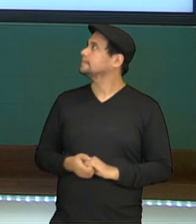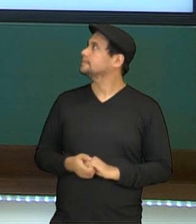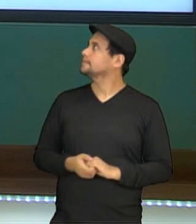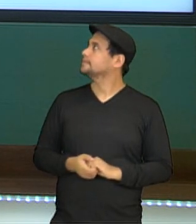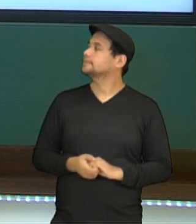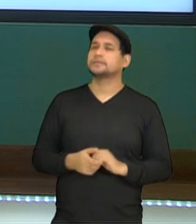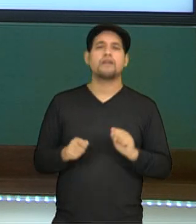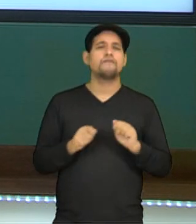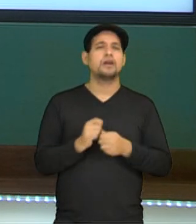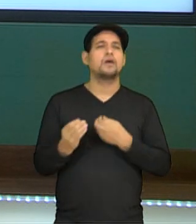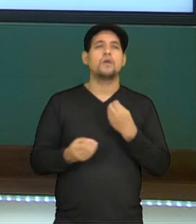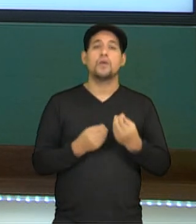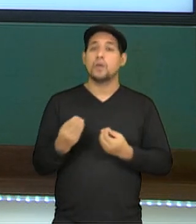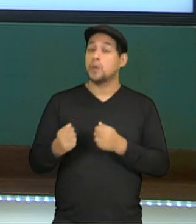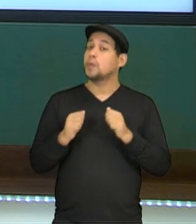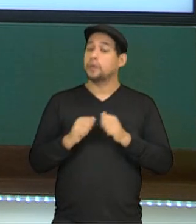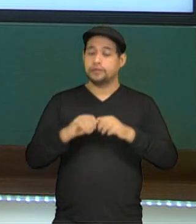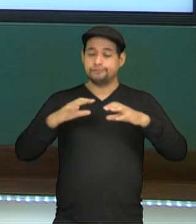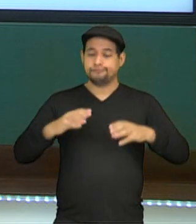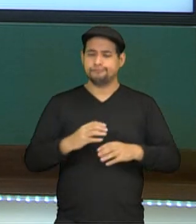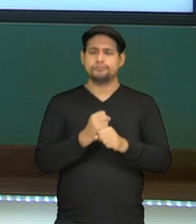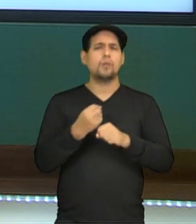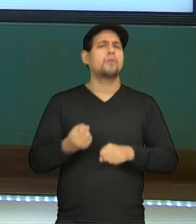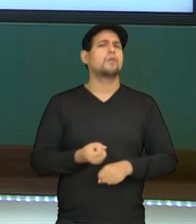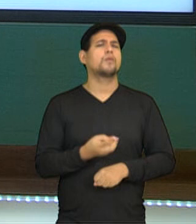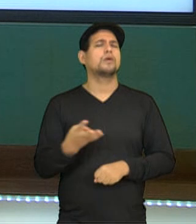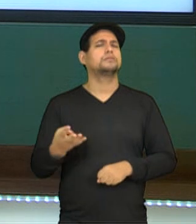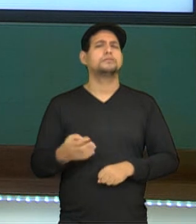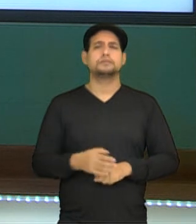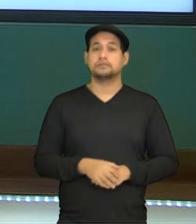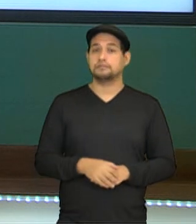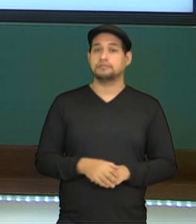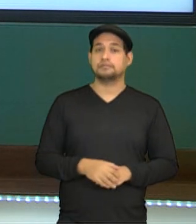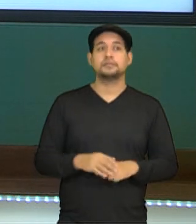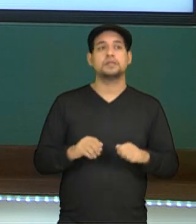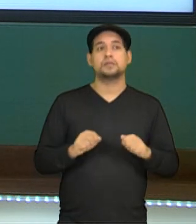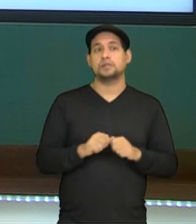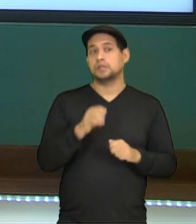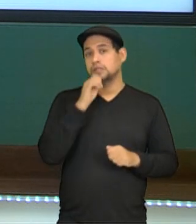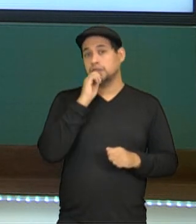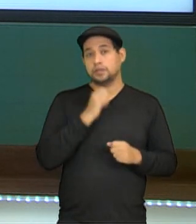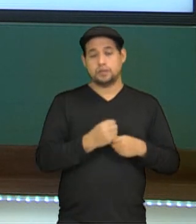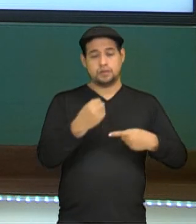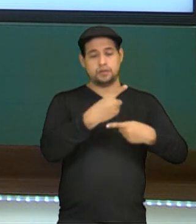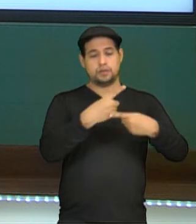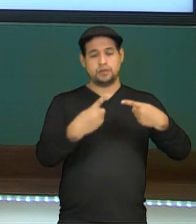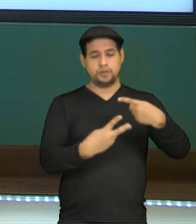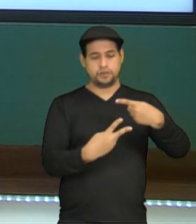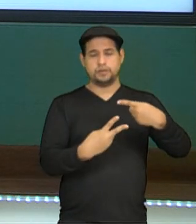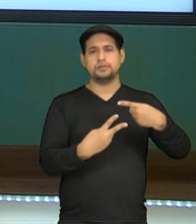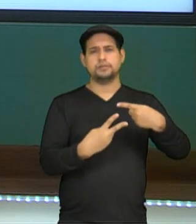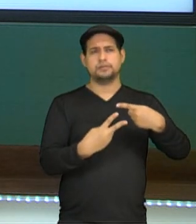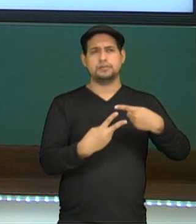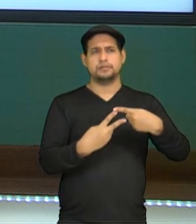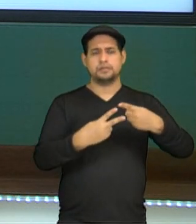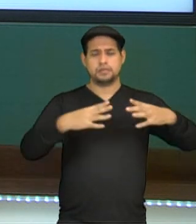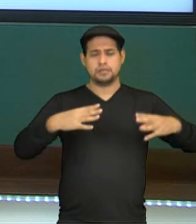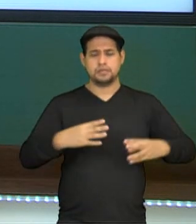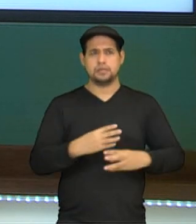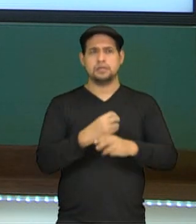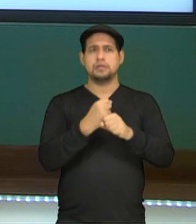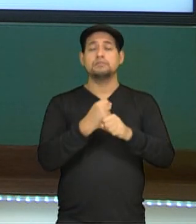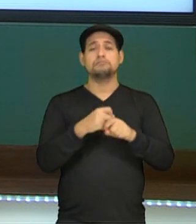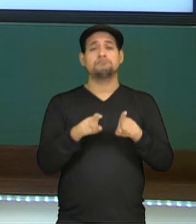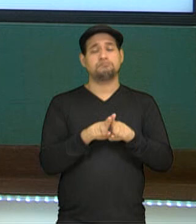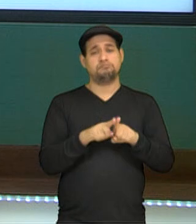gente pode fazer? A gente pode multiplicar por quanto isso? Né? A gente pode pegar 1 sobre 2, né, e multiplicar